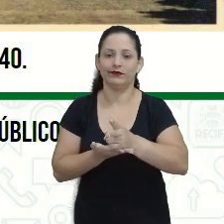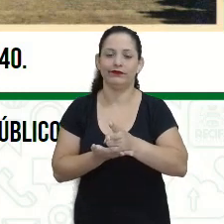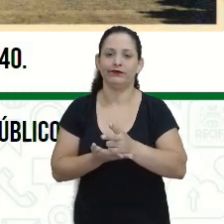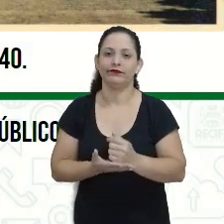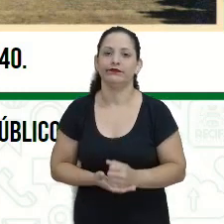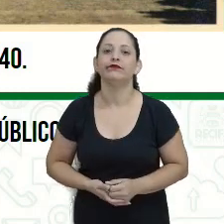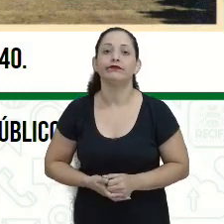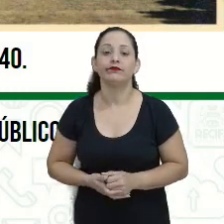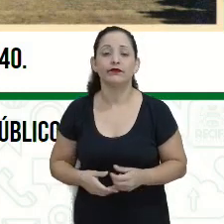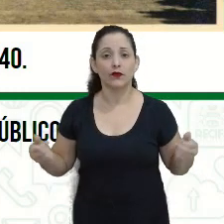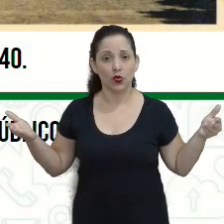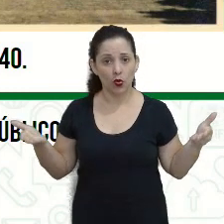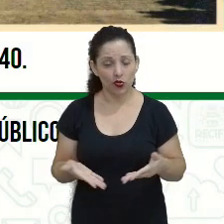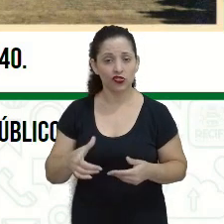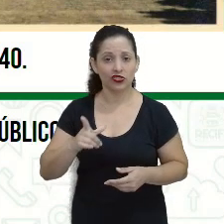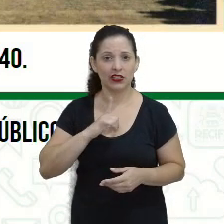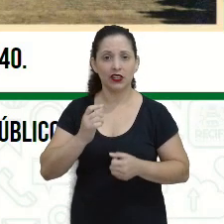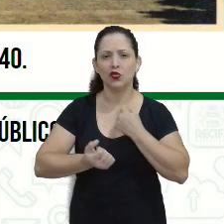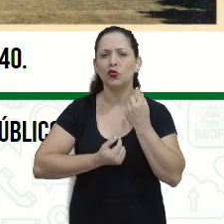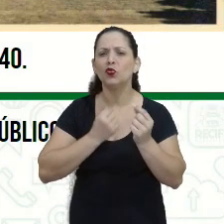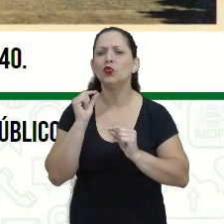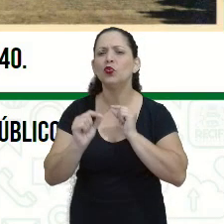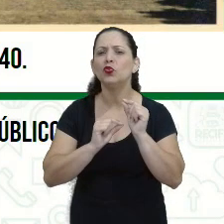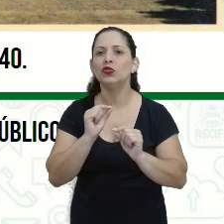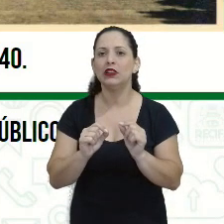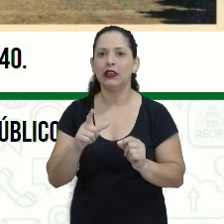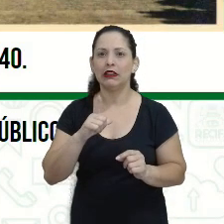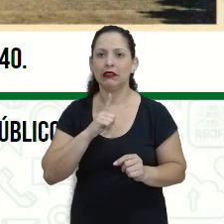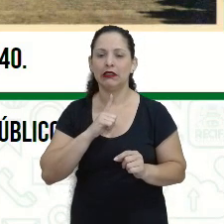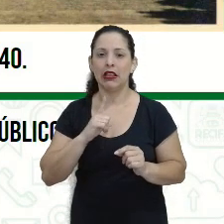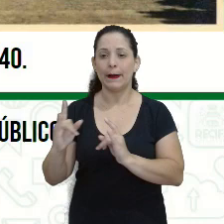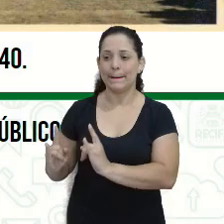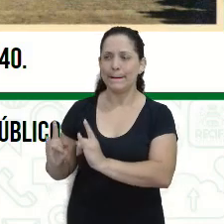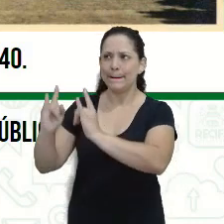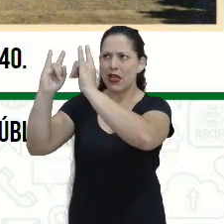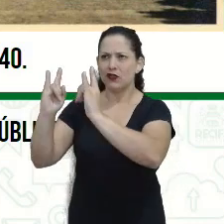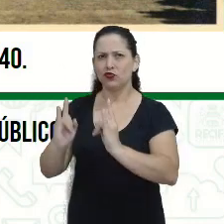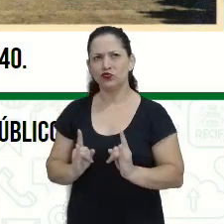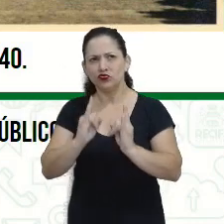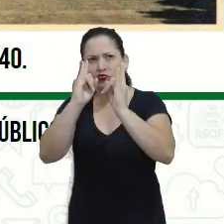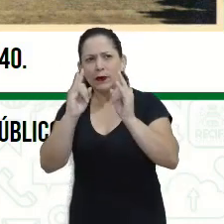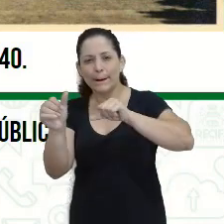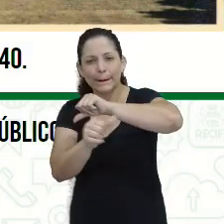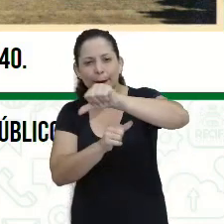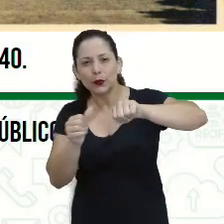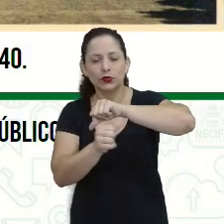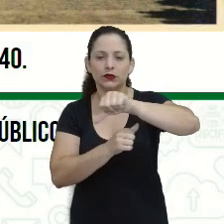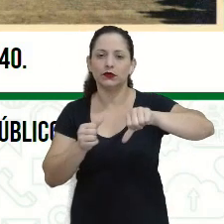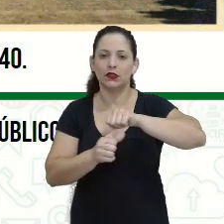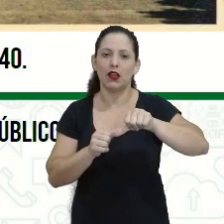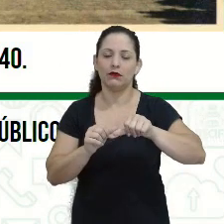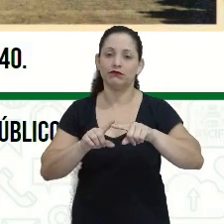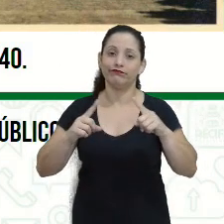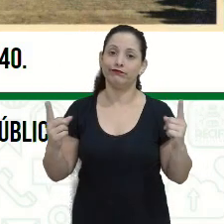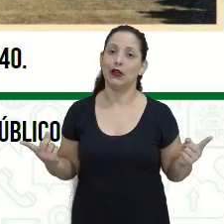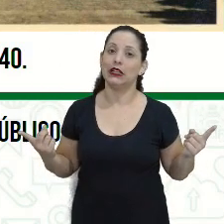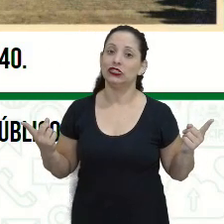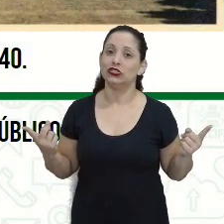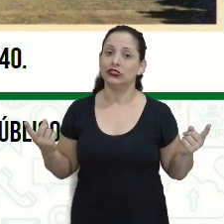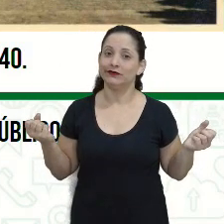até críticas, né, de que tem alguns prédios que estão mudando e desconfigurando a fachada de alguns prédios de lá.